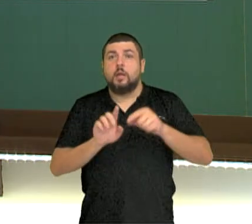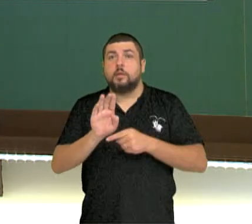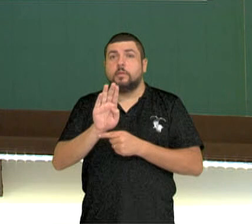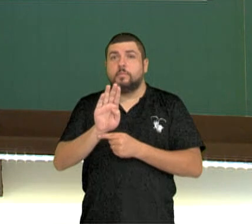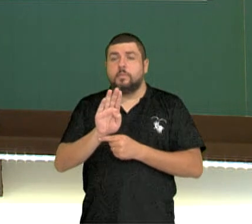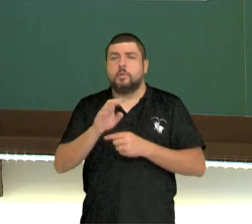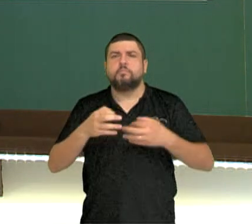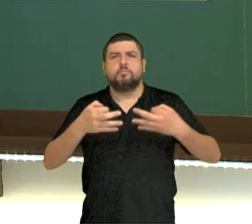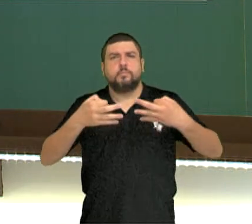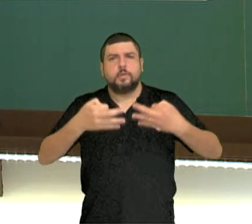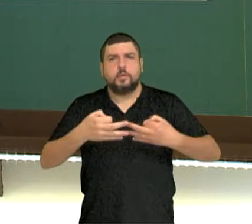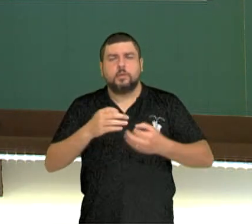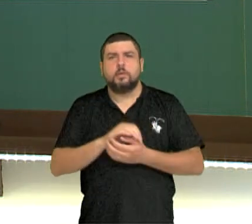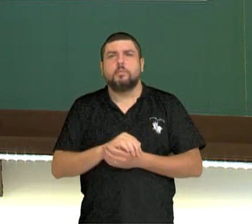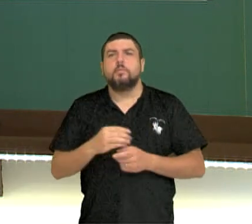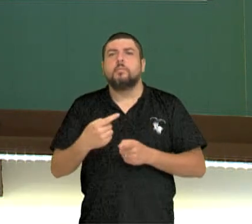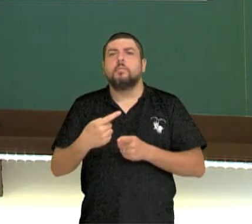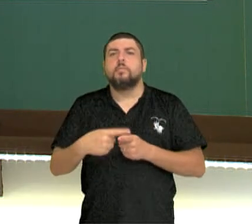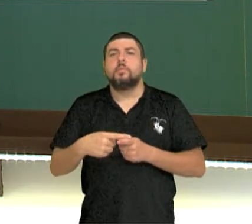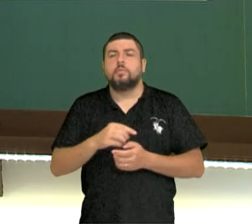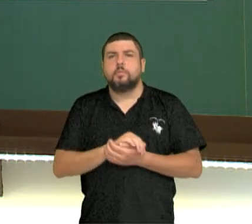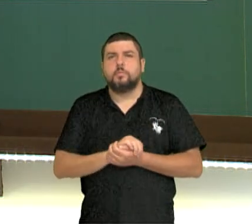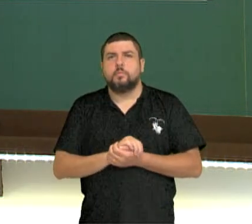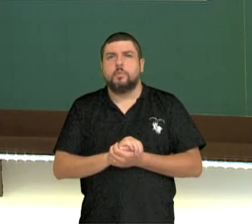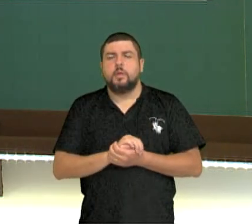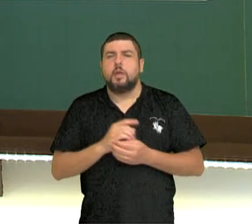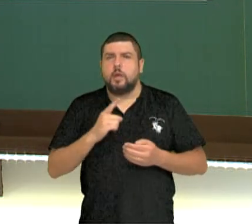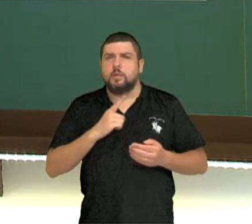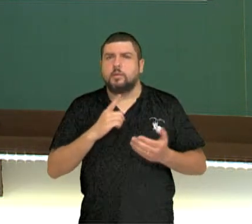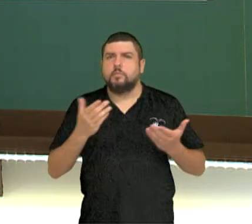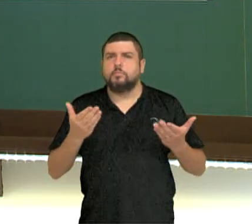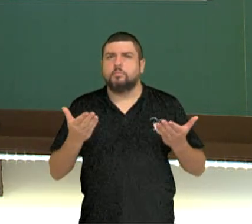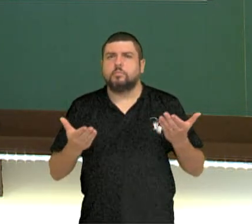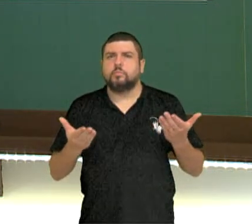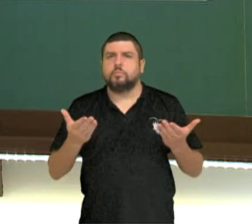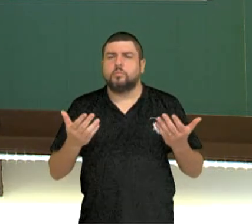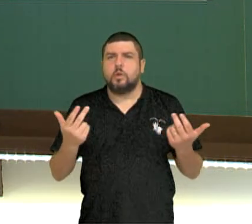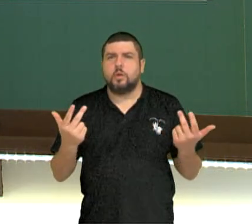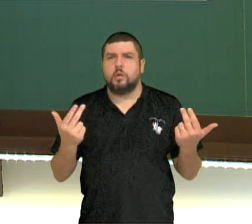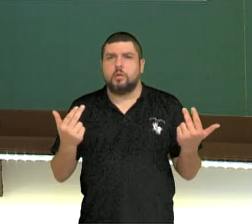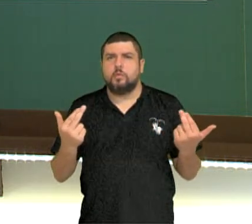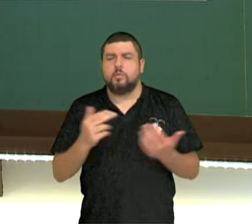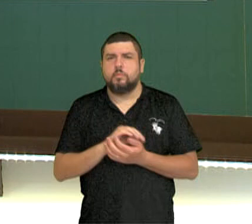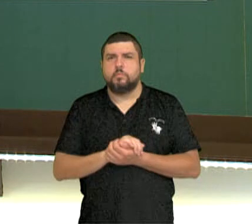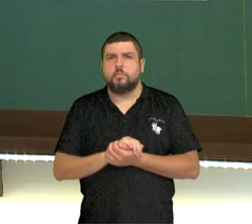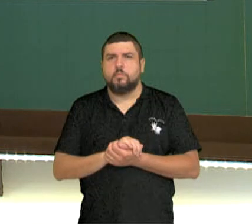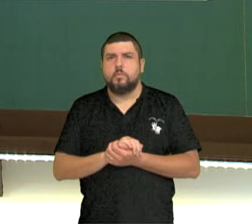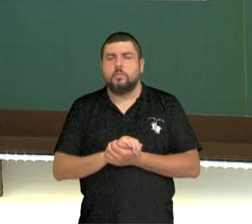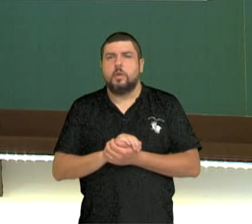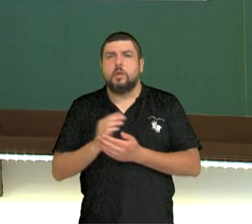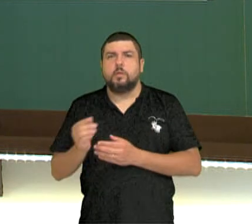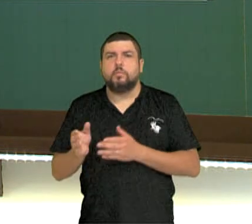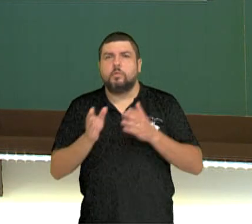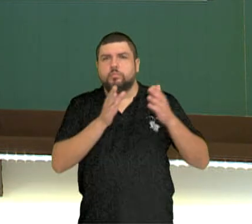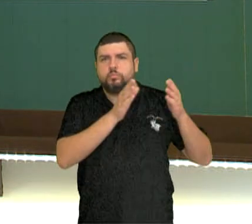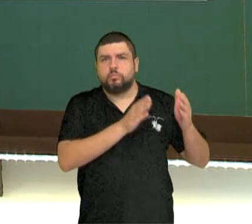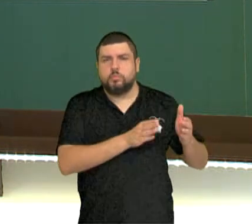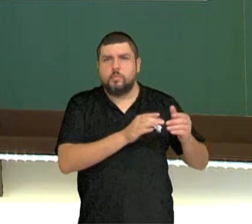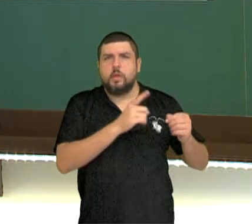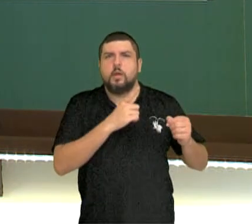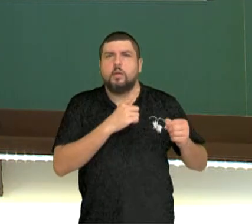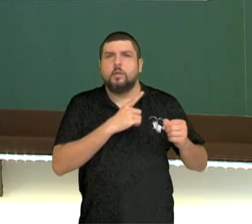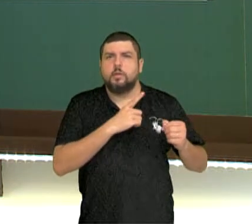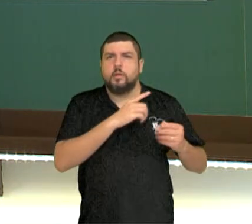que está correta. Por quê? Está balanceada, né? Nós temos dos dois lados,